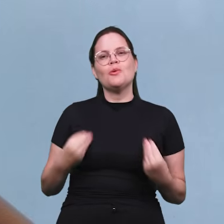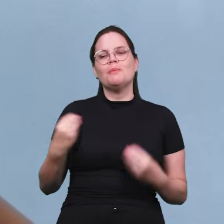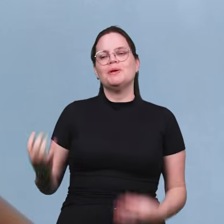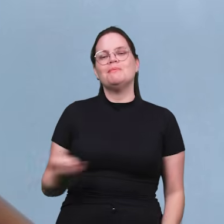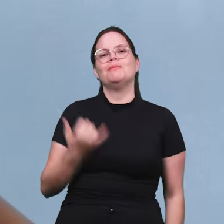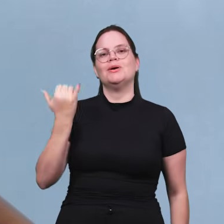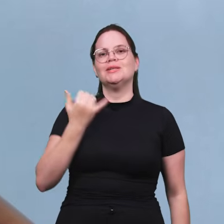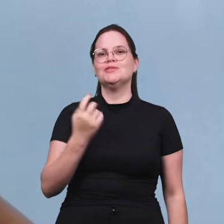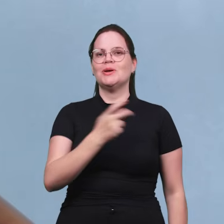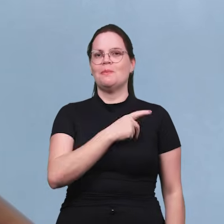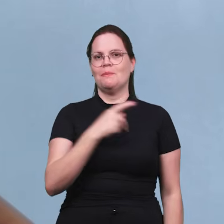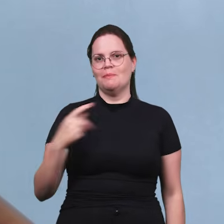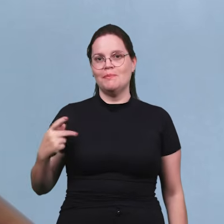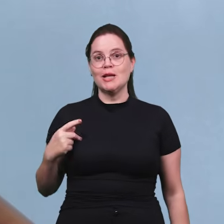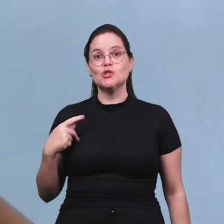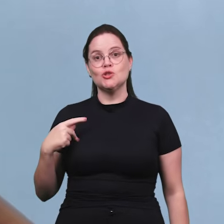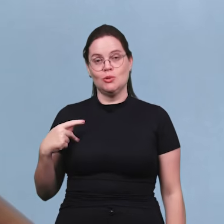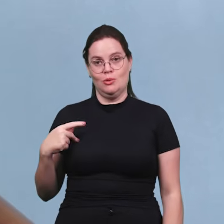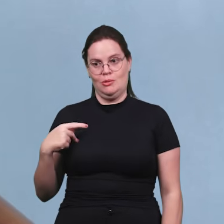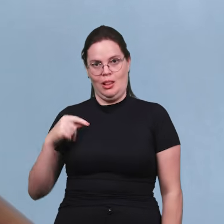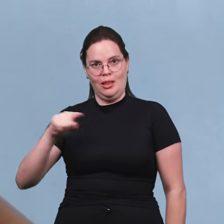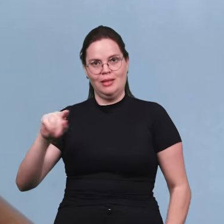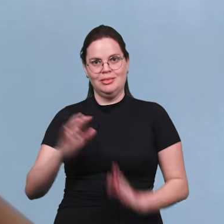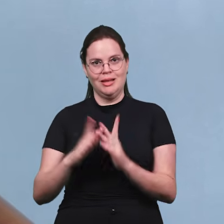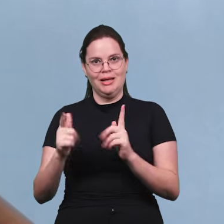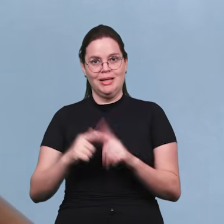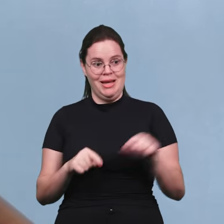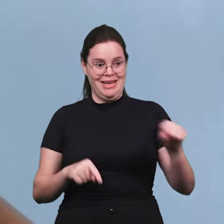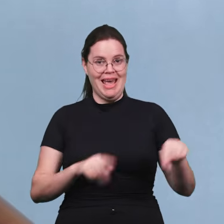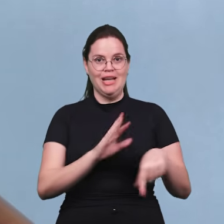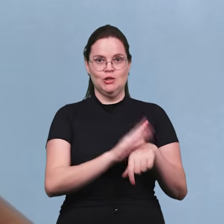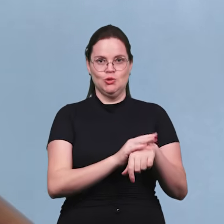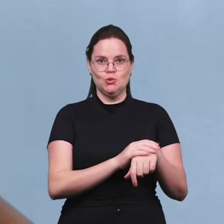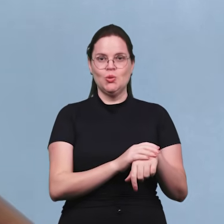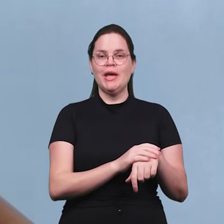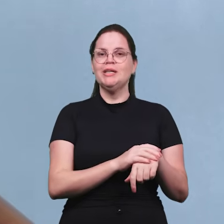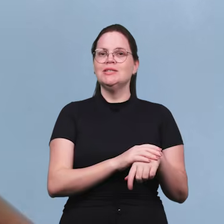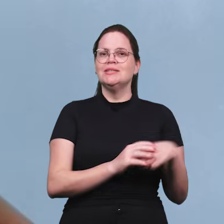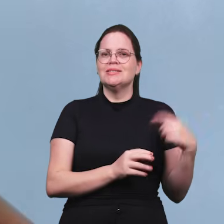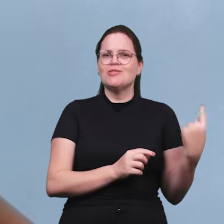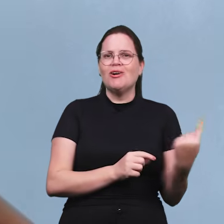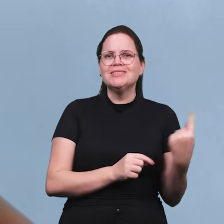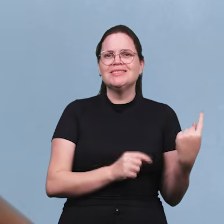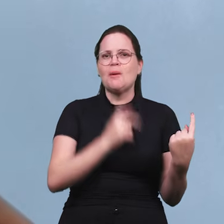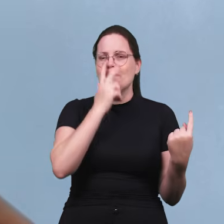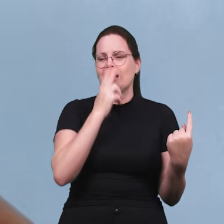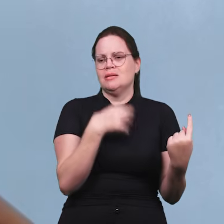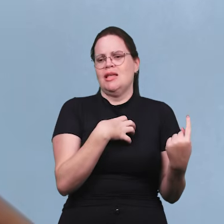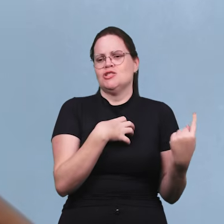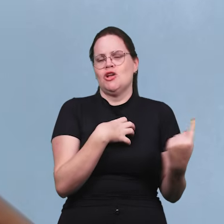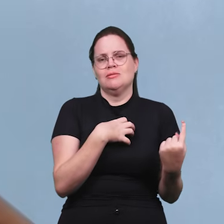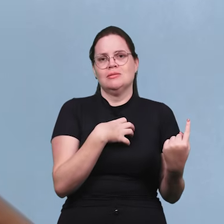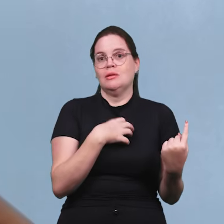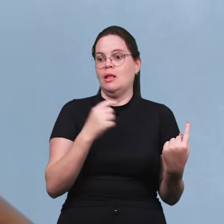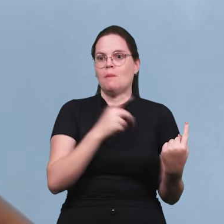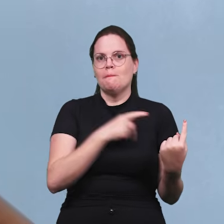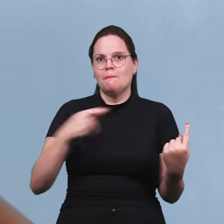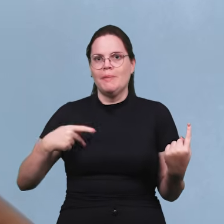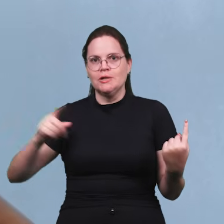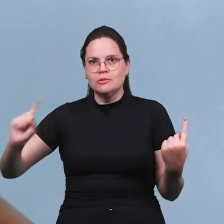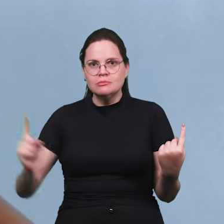pastor da igreja, naquele momento que ele se sentir só, porque ele é ativo, porque agora ele não vai mais